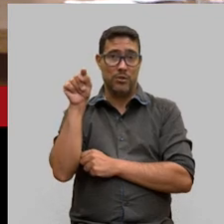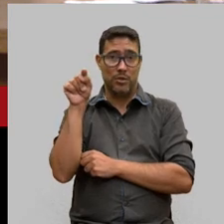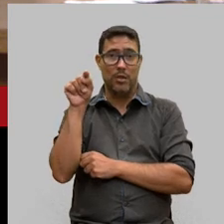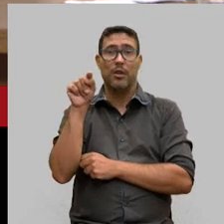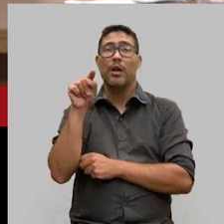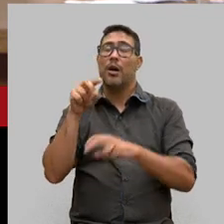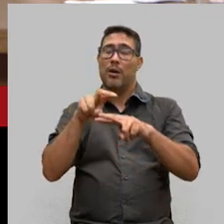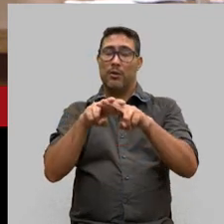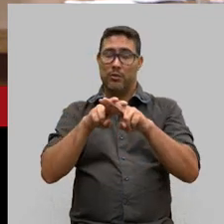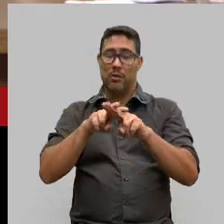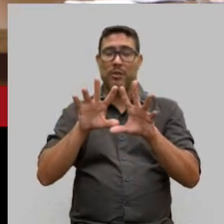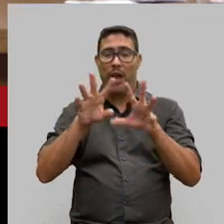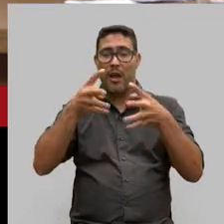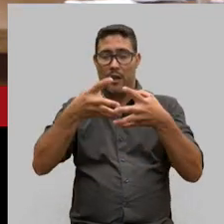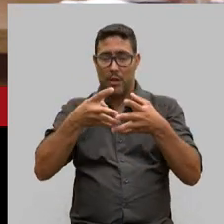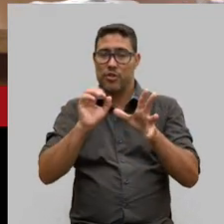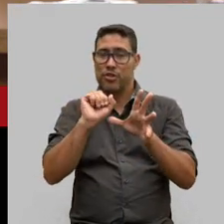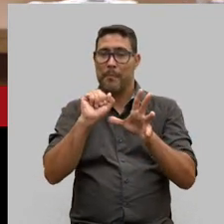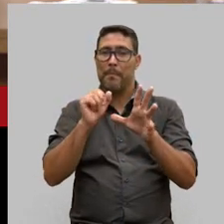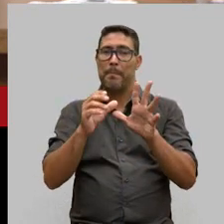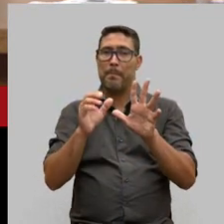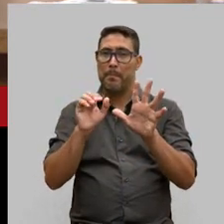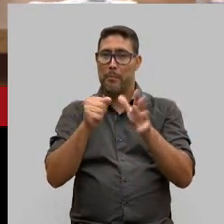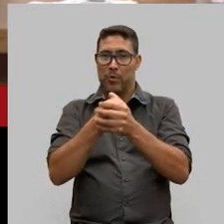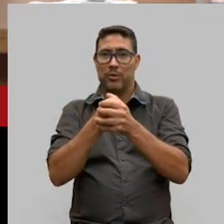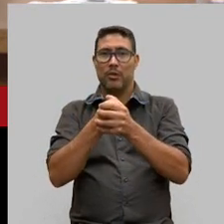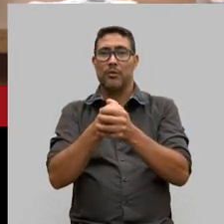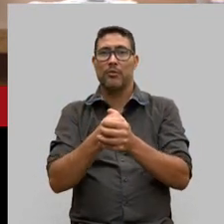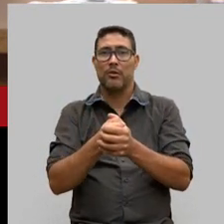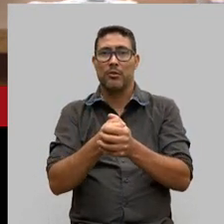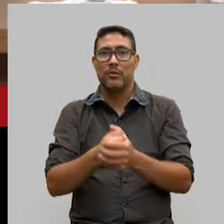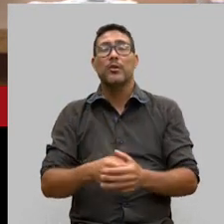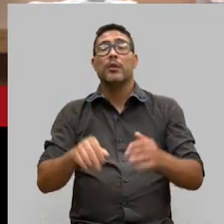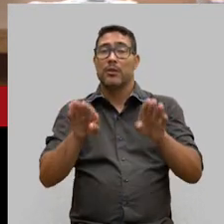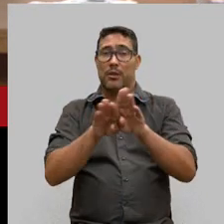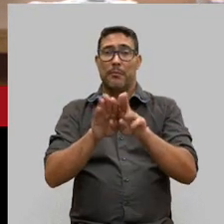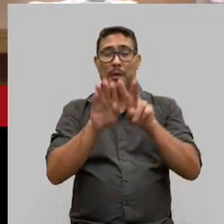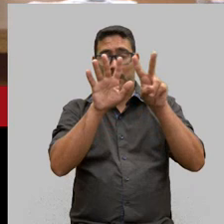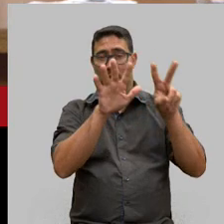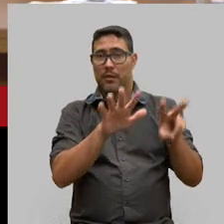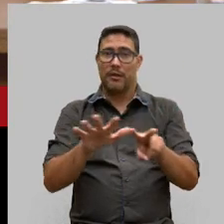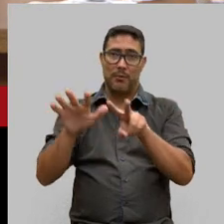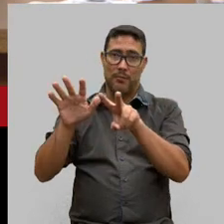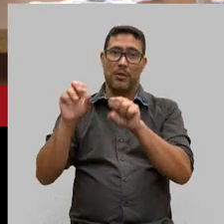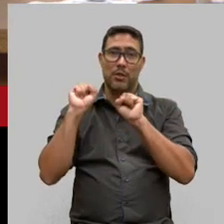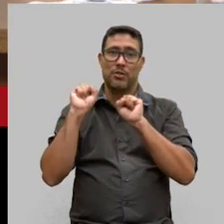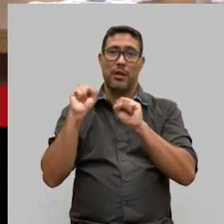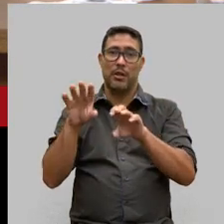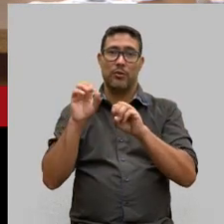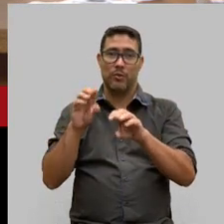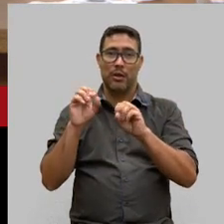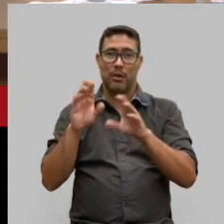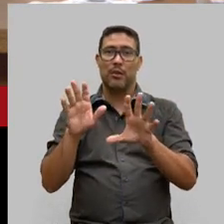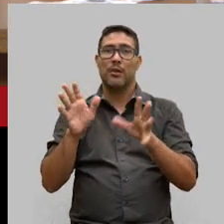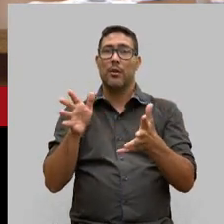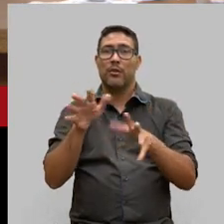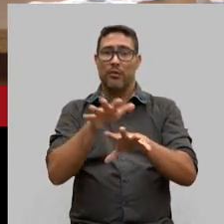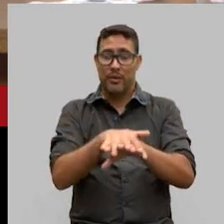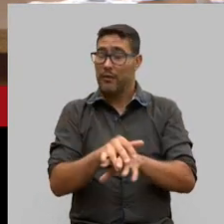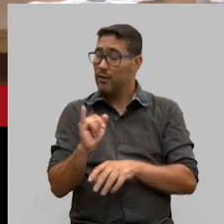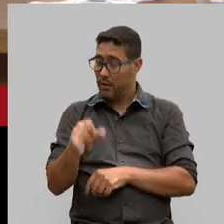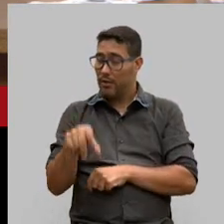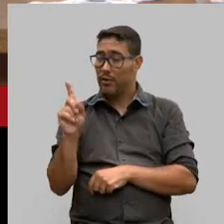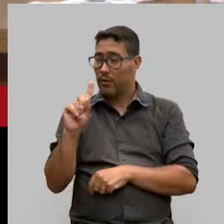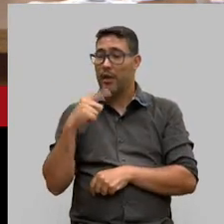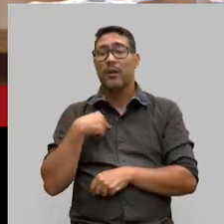proteção local e no evento da semana da educação inclusiva de lá se não fosse isso com certeza eu